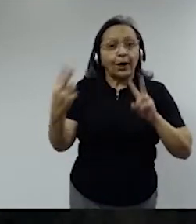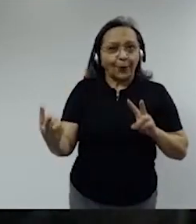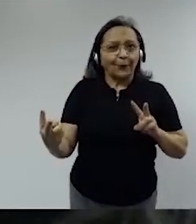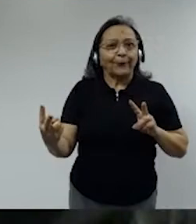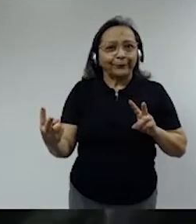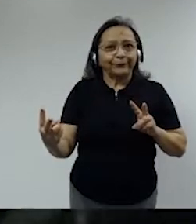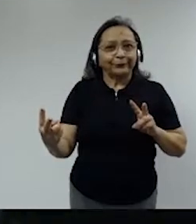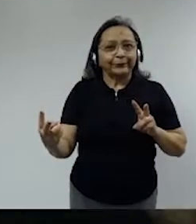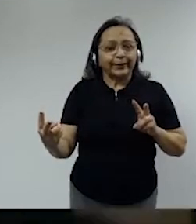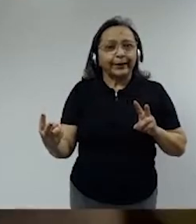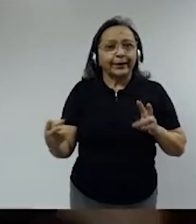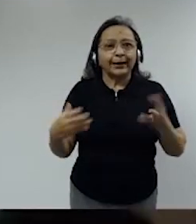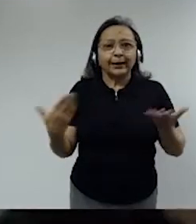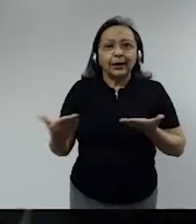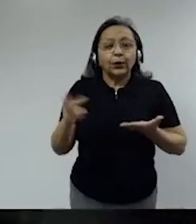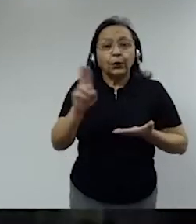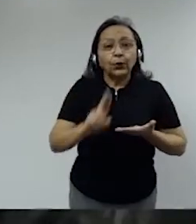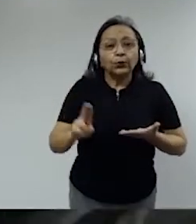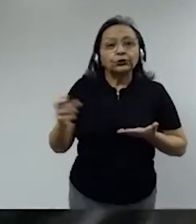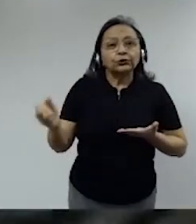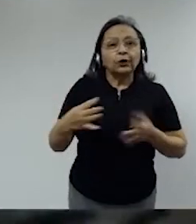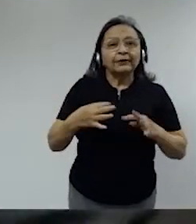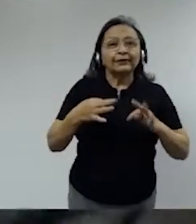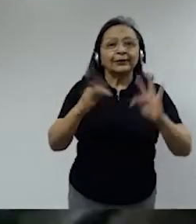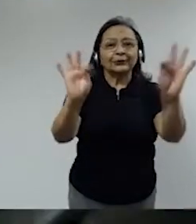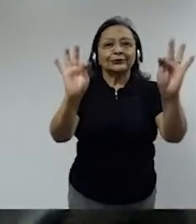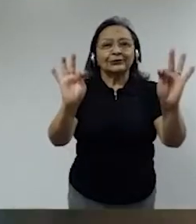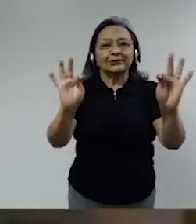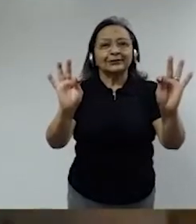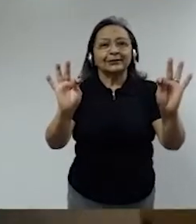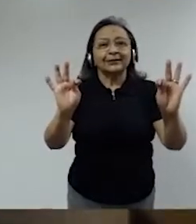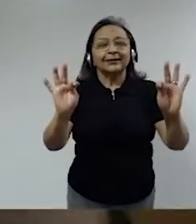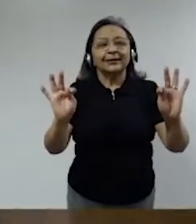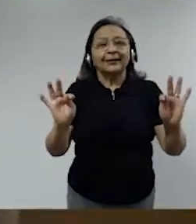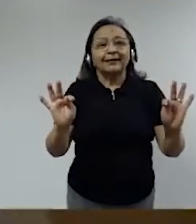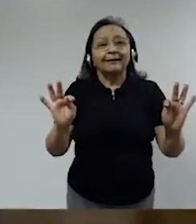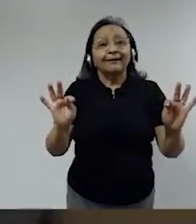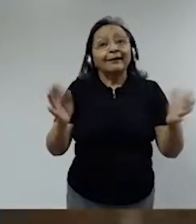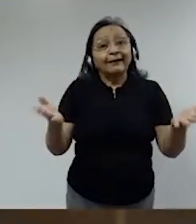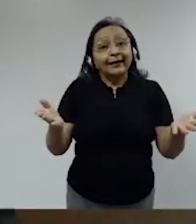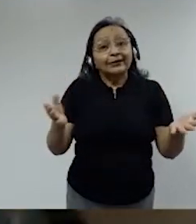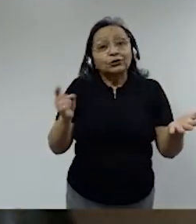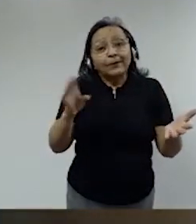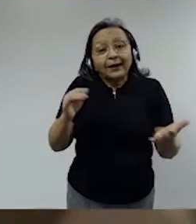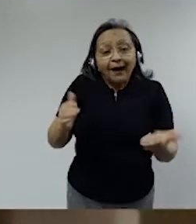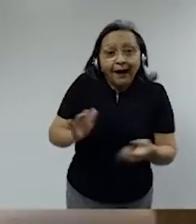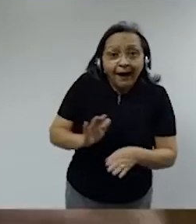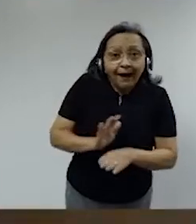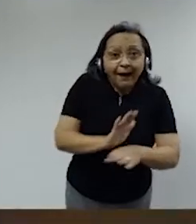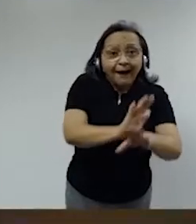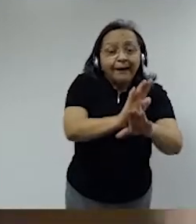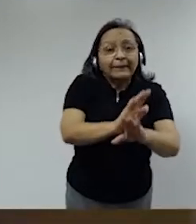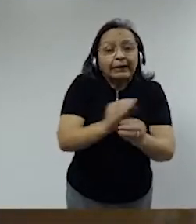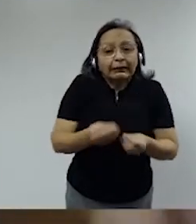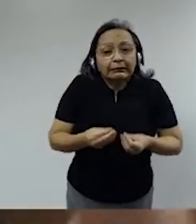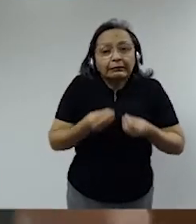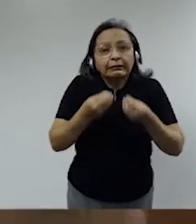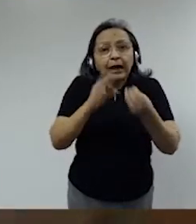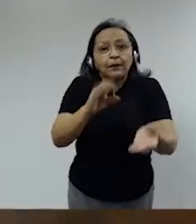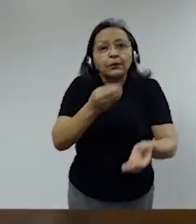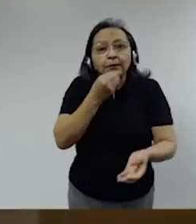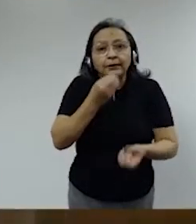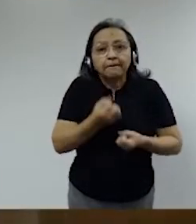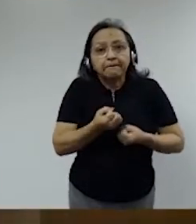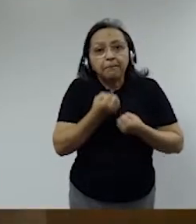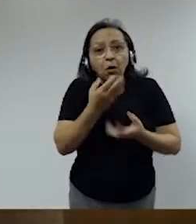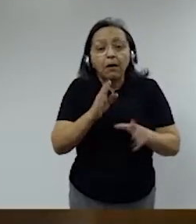serviço à distância, com o uso de novas tecnologias, né, que vem para auxiliar, para trazer aí benefícios, é claro